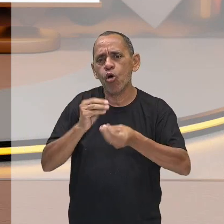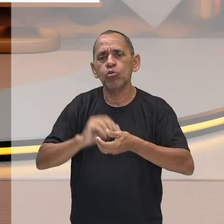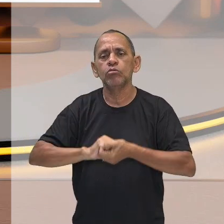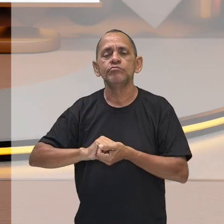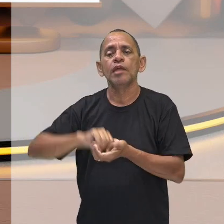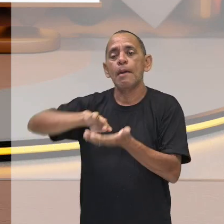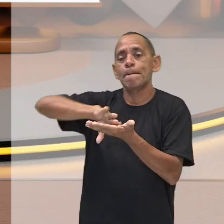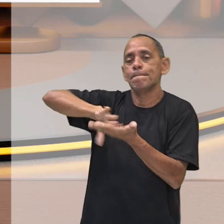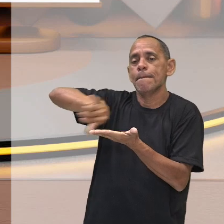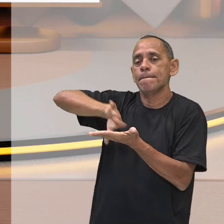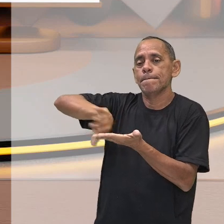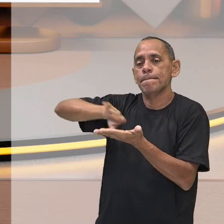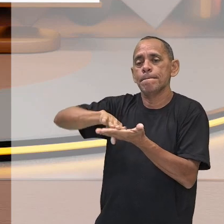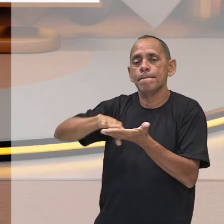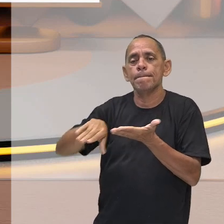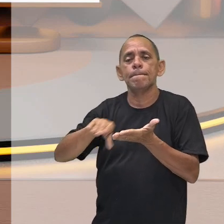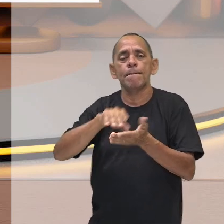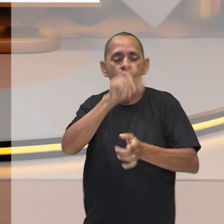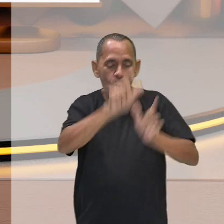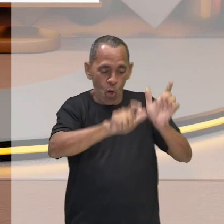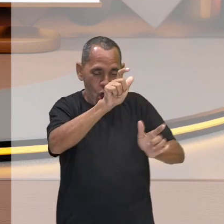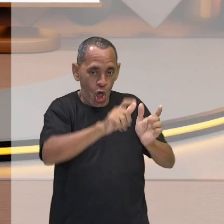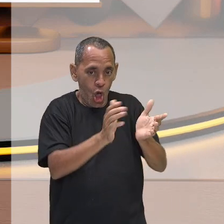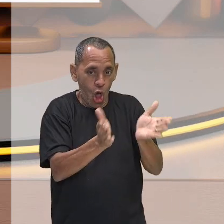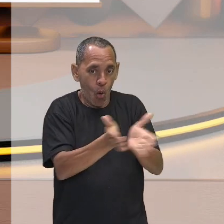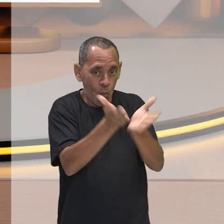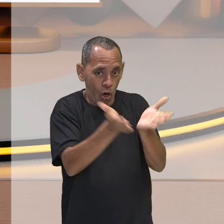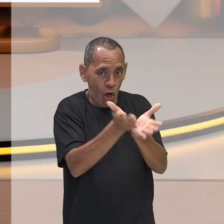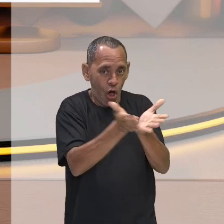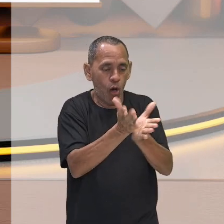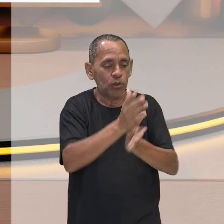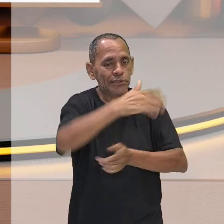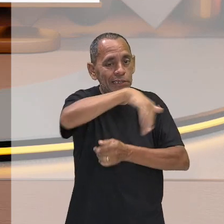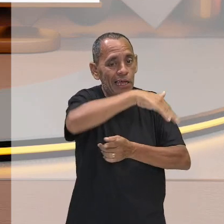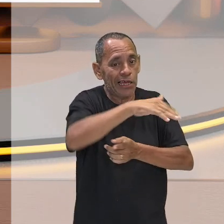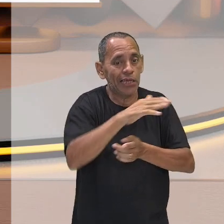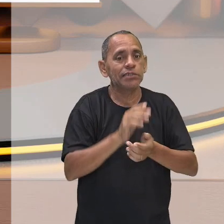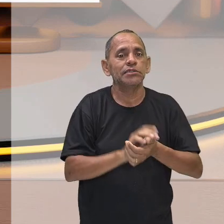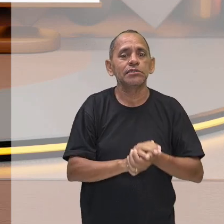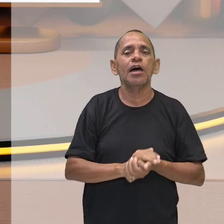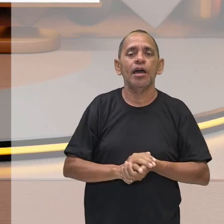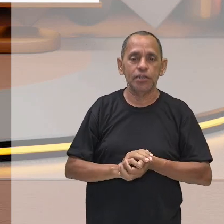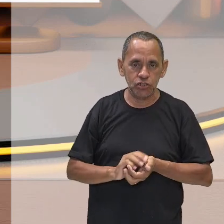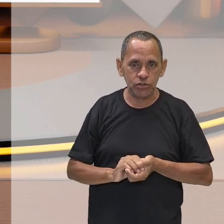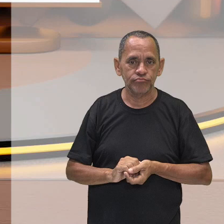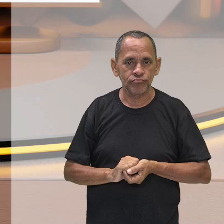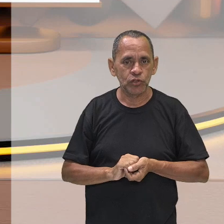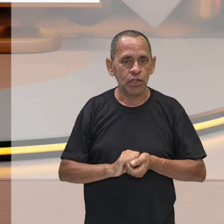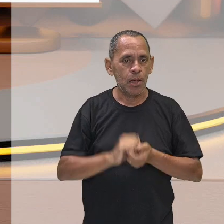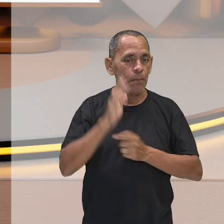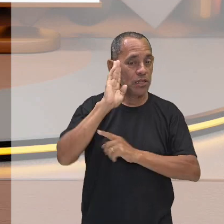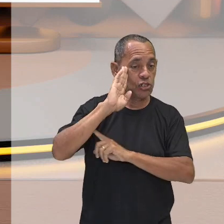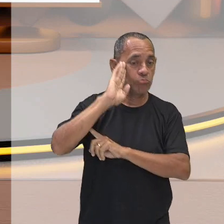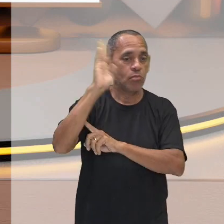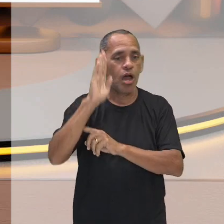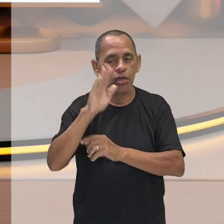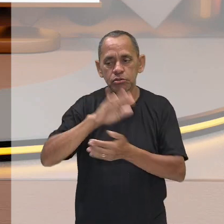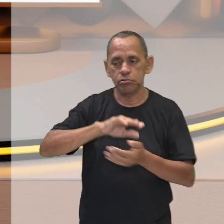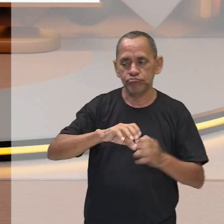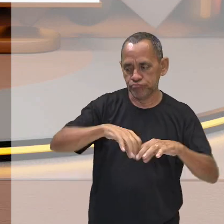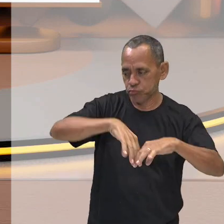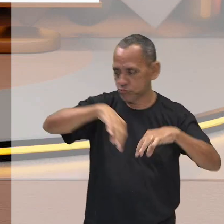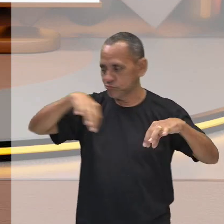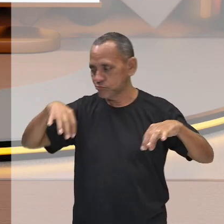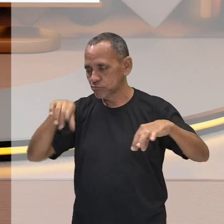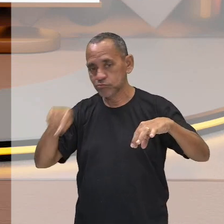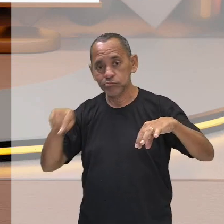expulsar pobre das chamadas zonas nobres, áreas nobres, e jogá-los para a chamada periferia ou os subúrbios, tá,